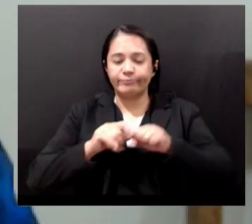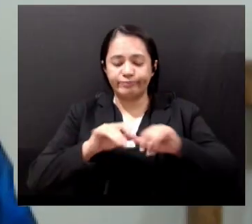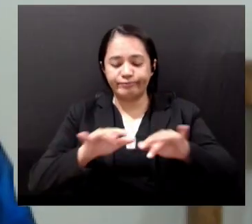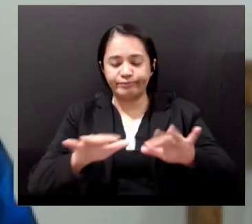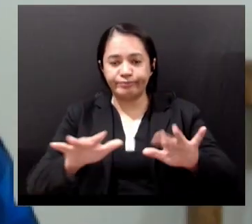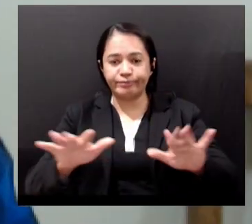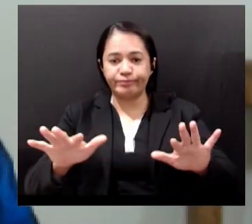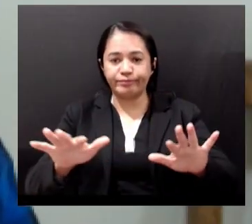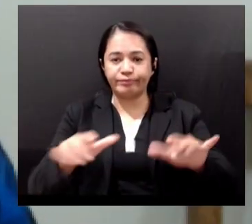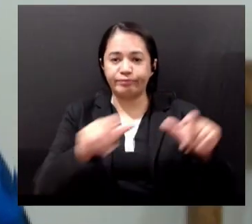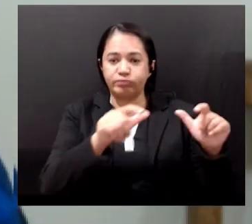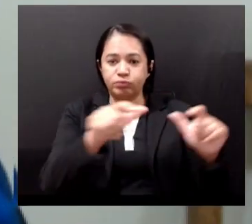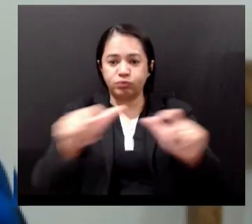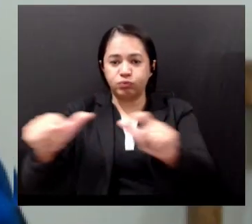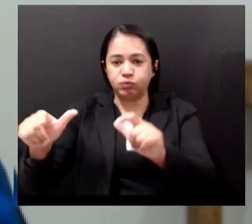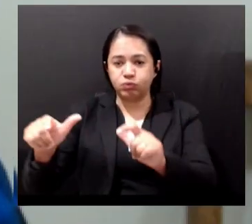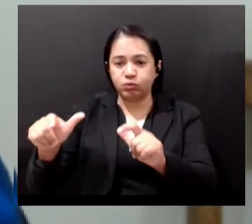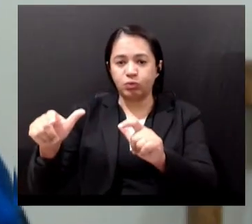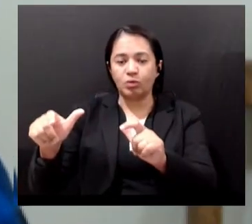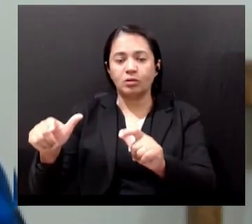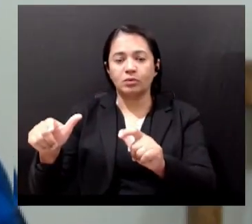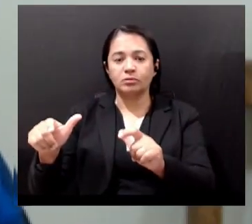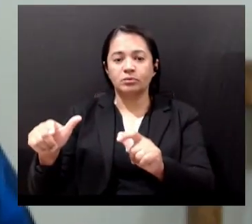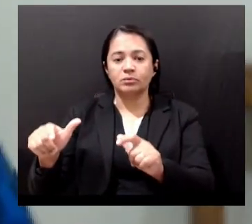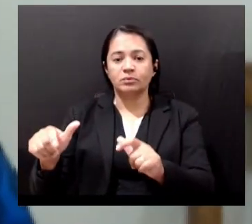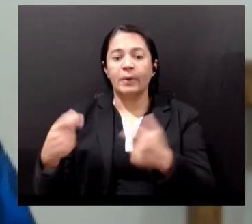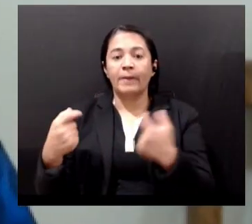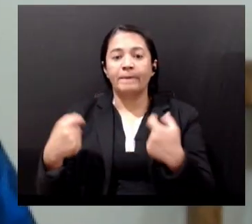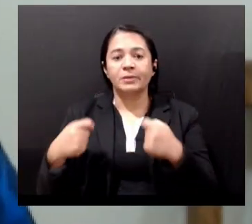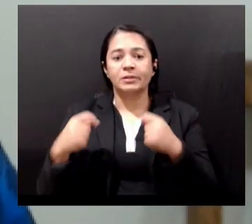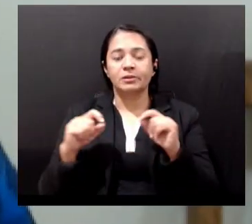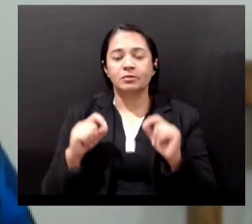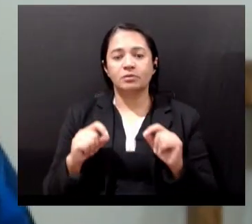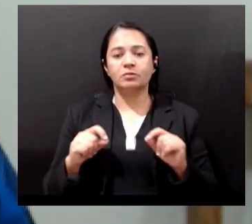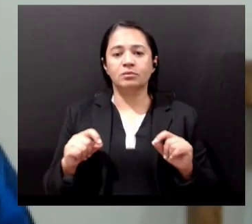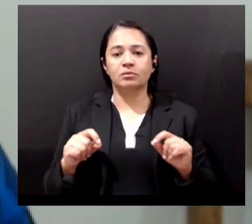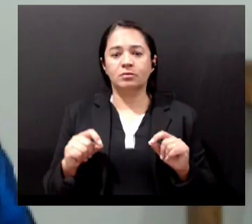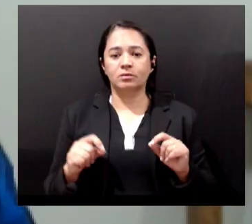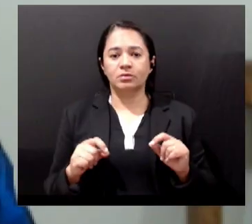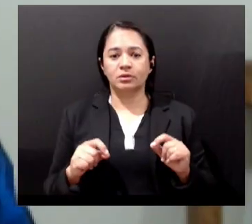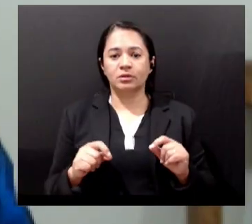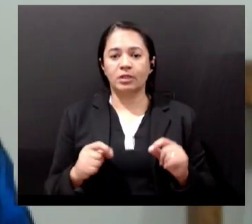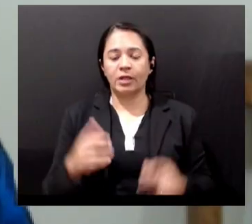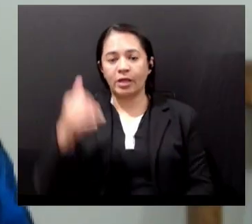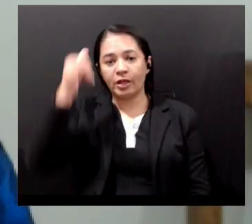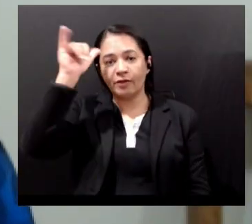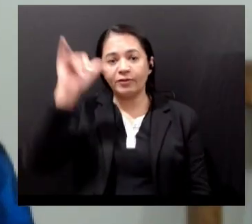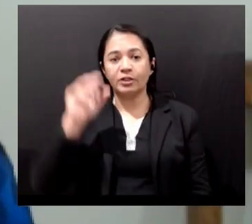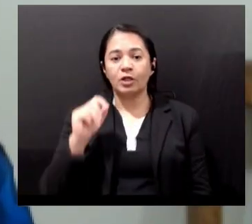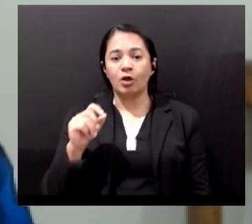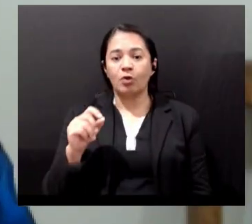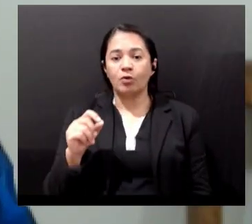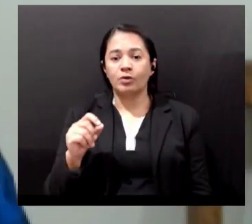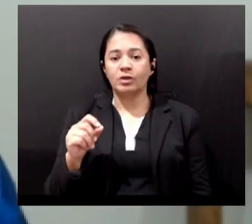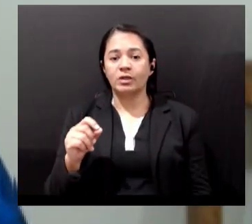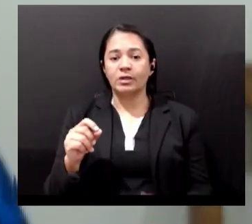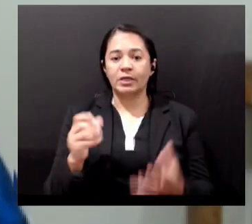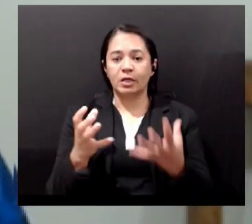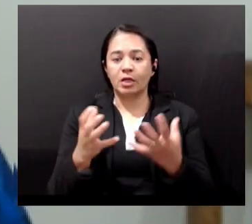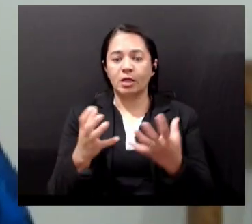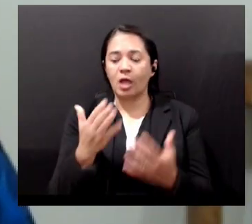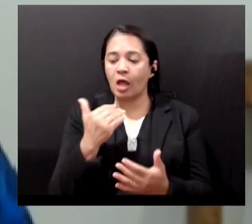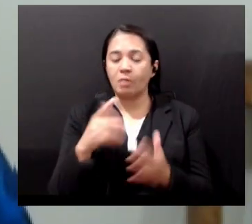manter-se ativas nas áreas de cultivo, é necessário que não haja escassez de alimentos para